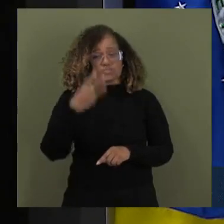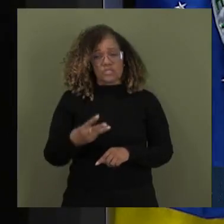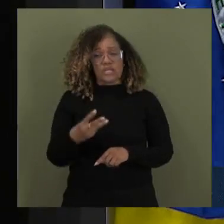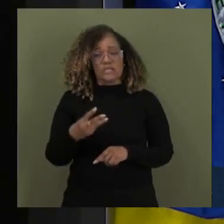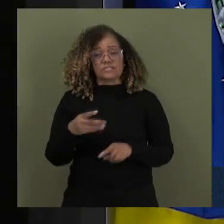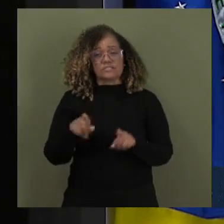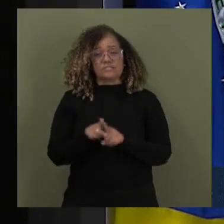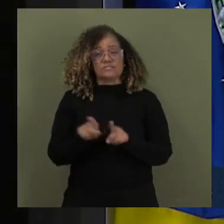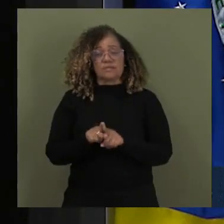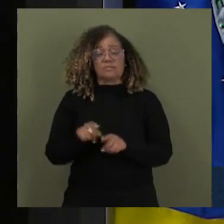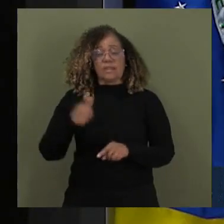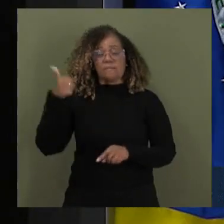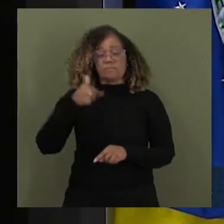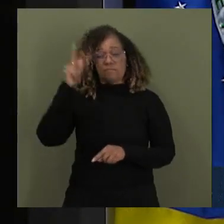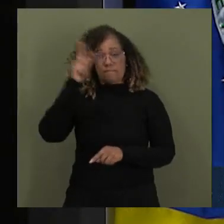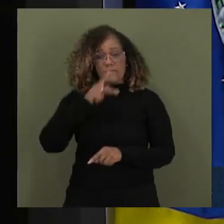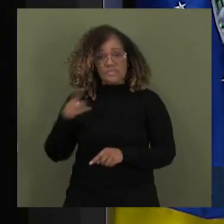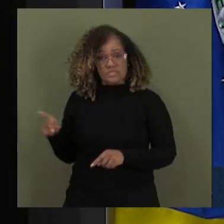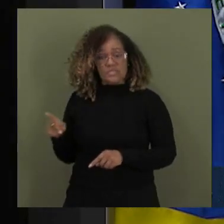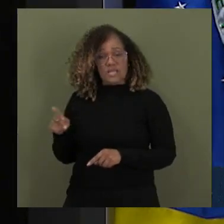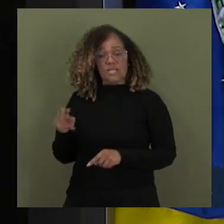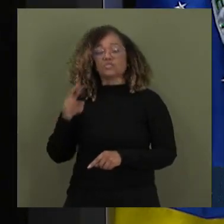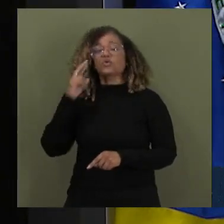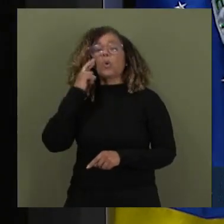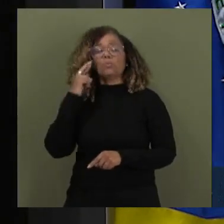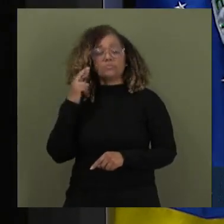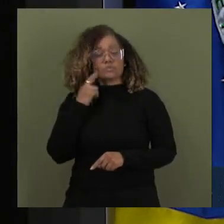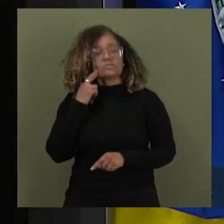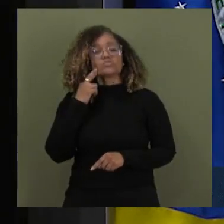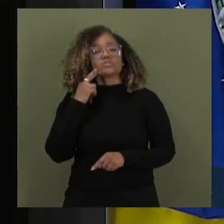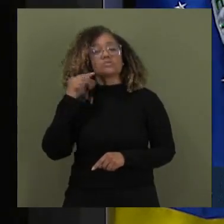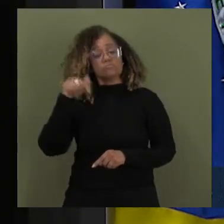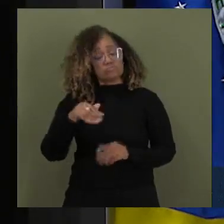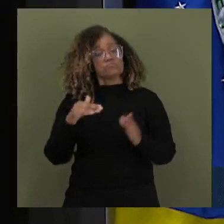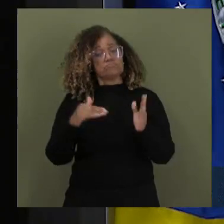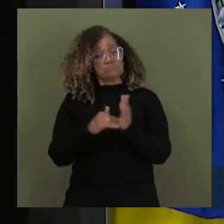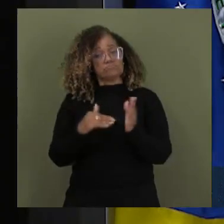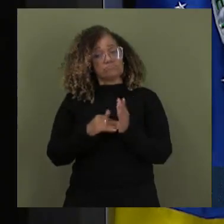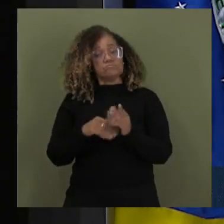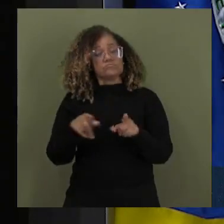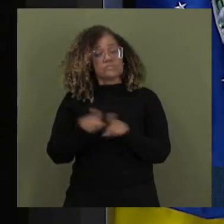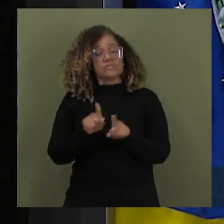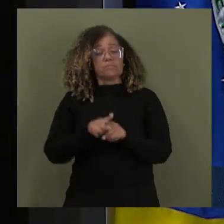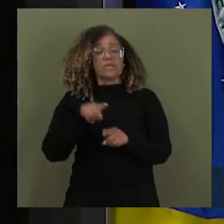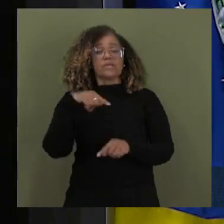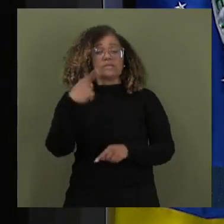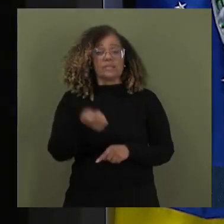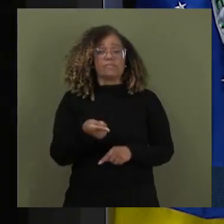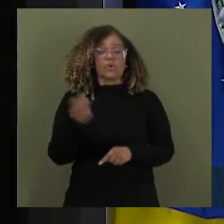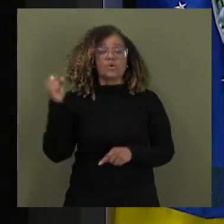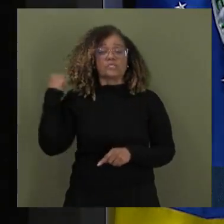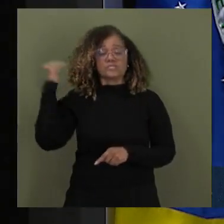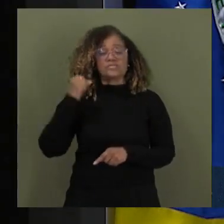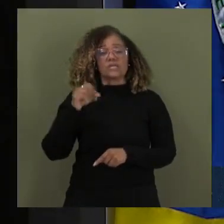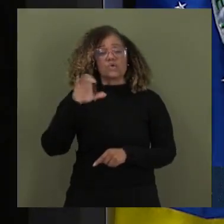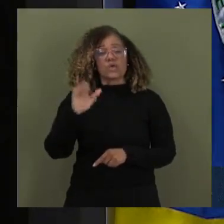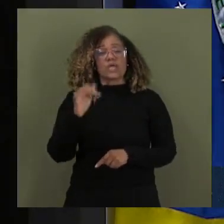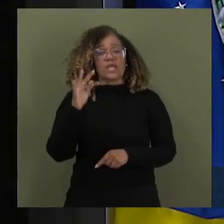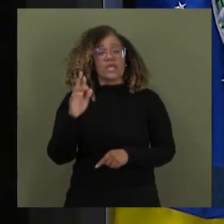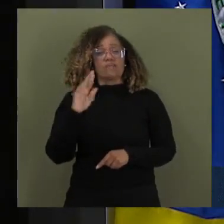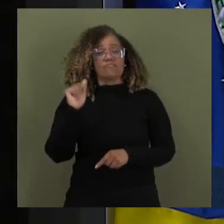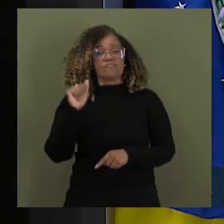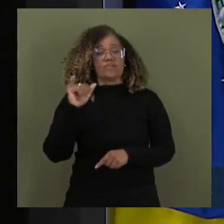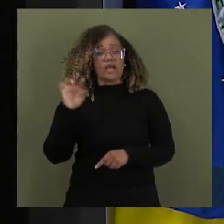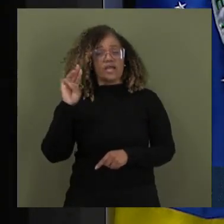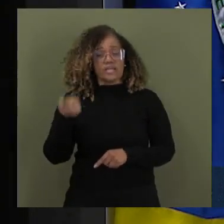presidida primeiramente pelo presidente Rodrigo Pacheco, dessa casa, e posteriormente pelo senador Efraim, que é